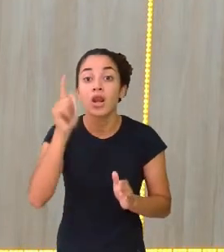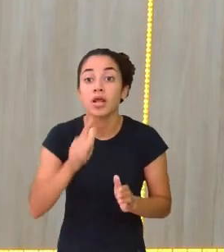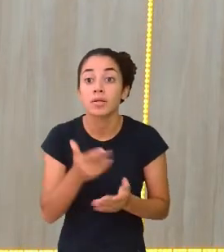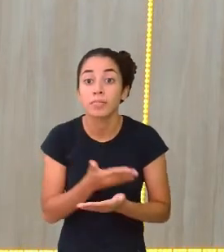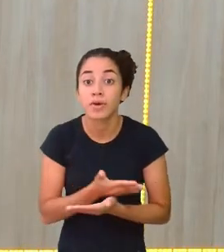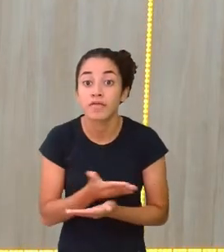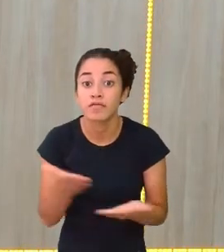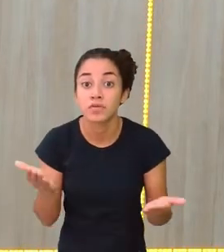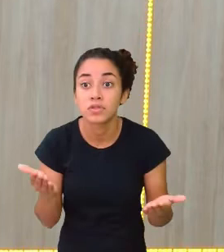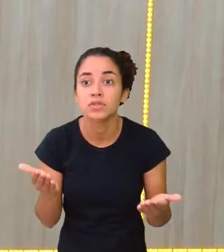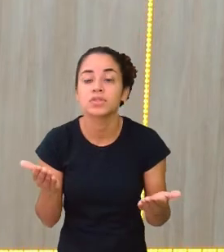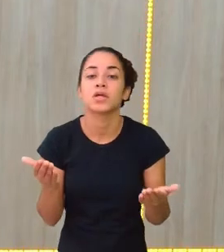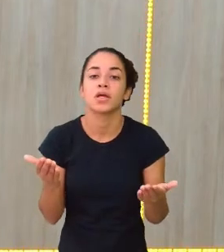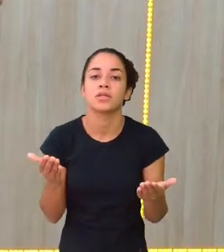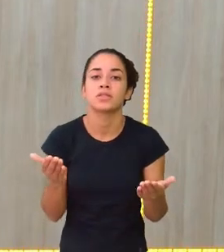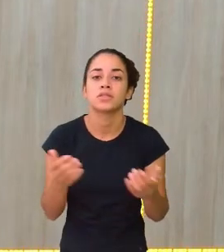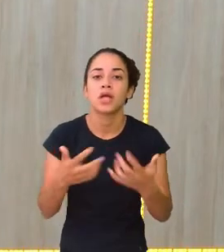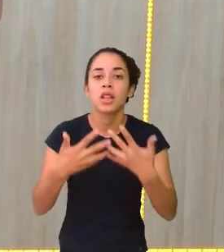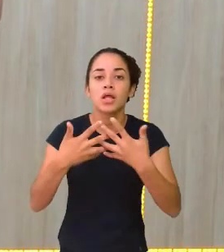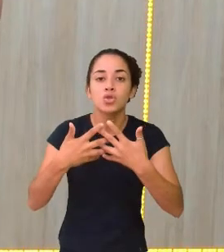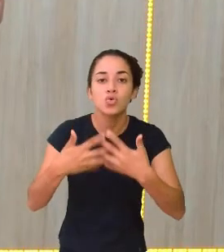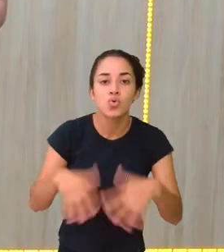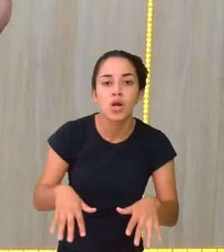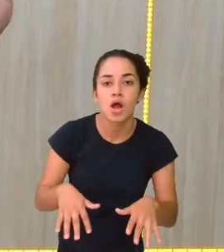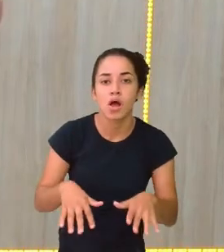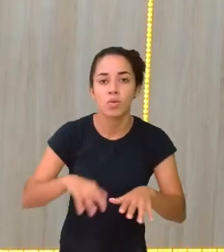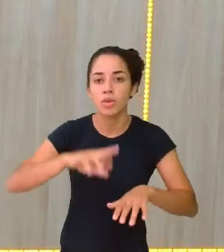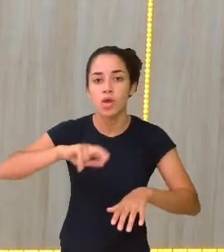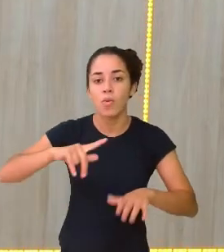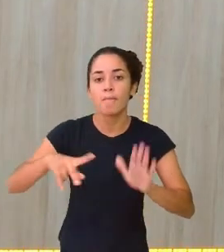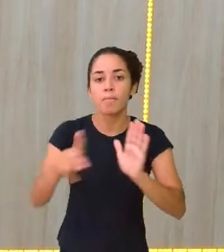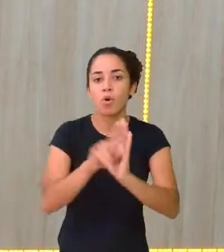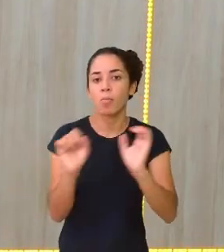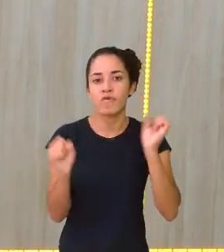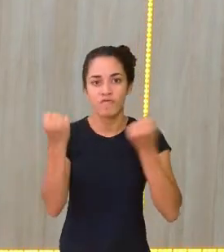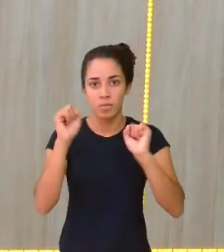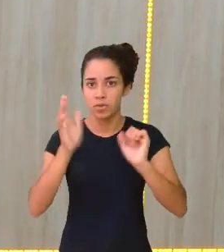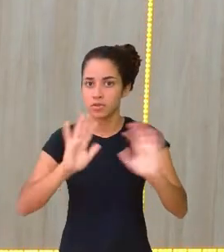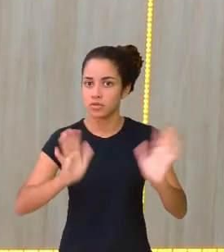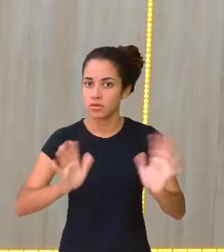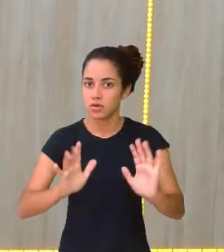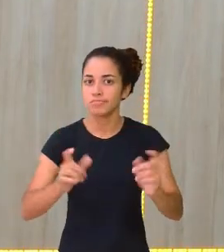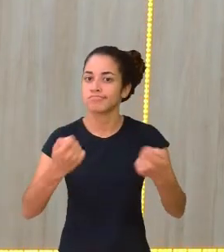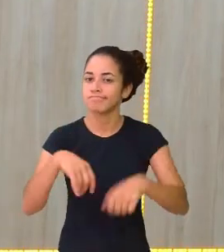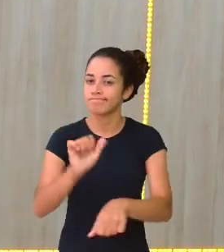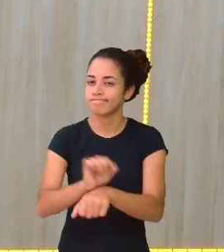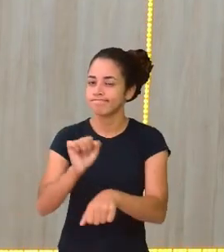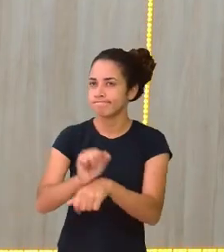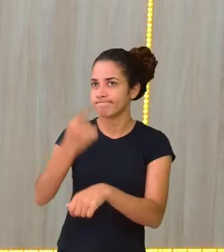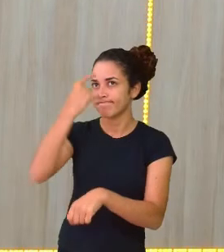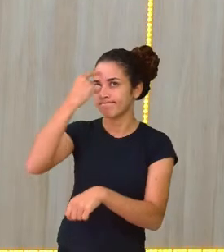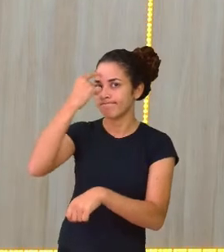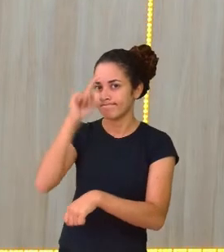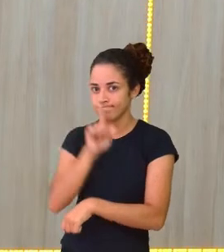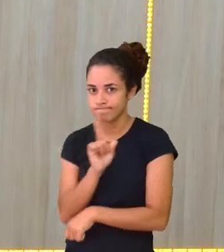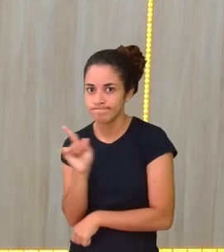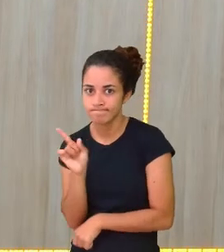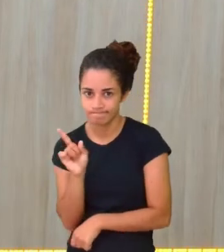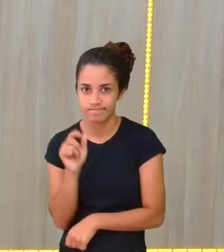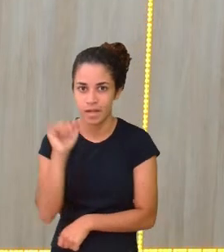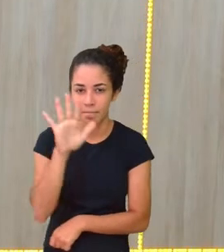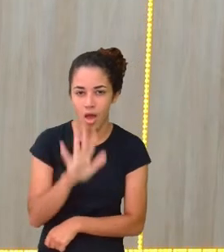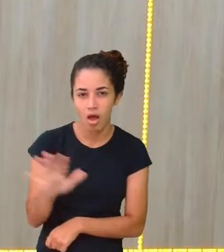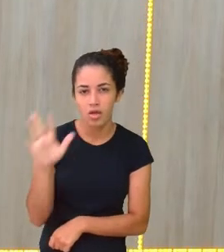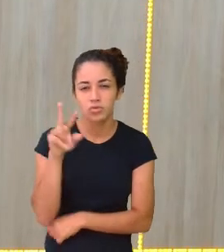ingerir in natura e não na questão aí do industrializado. Então, vale muito parar um pouquinho para a gente ver essa